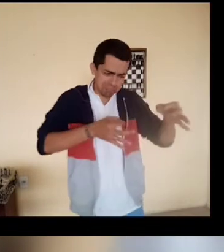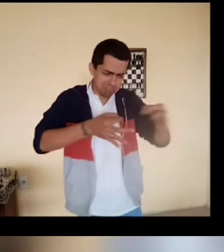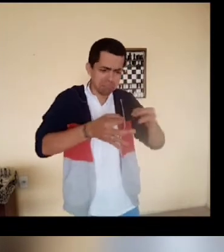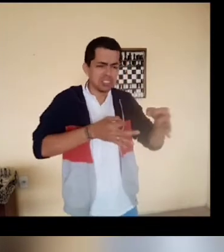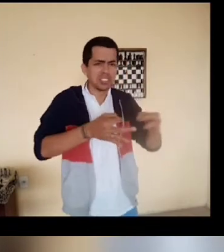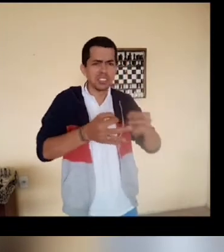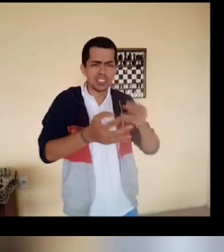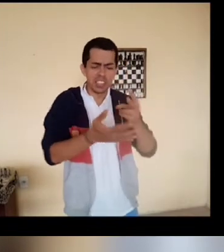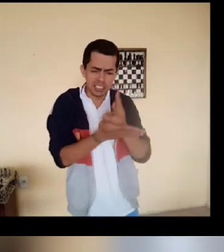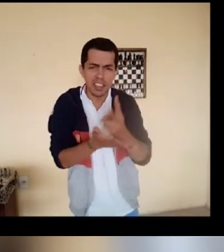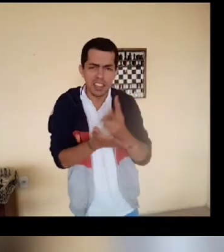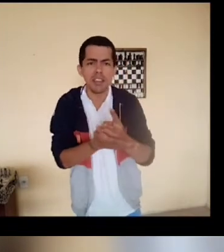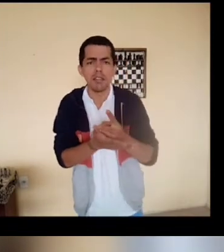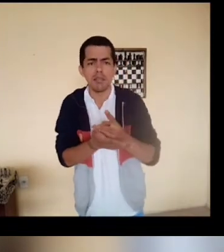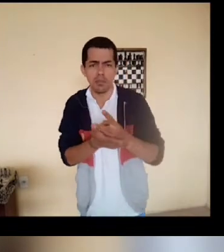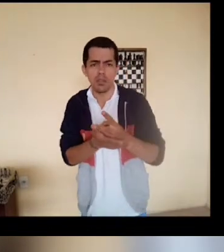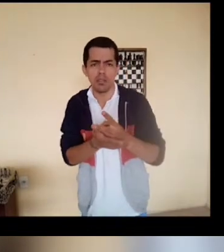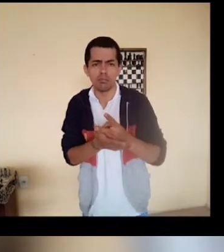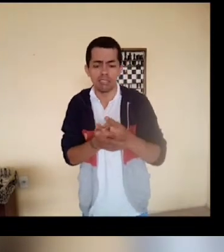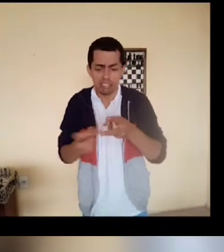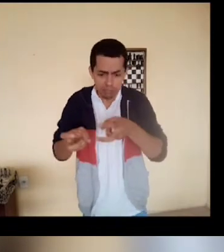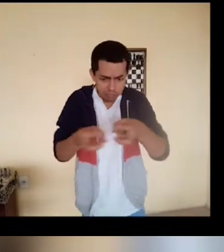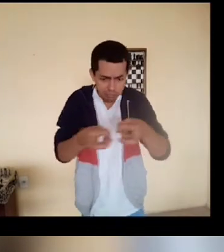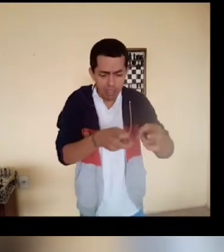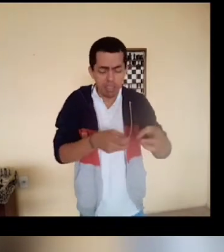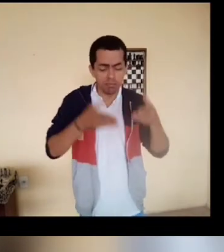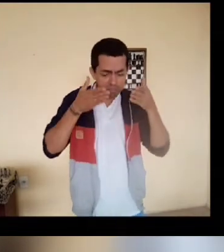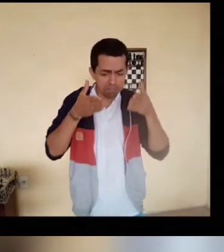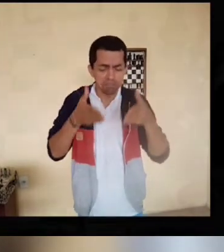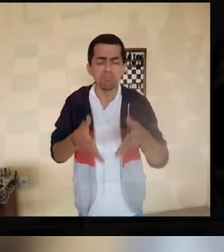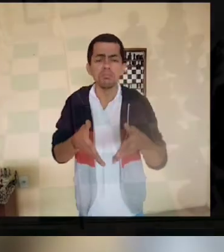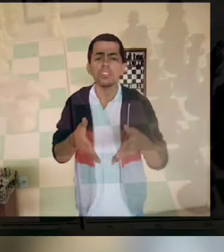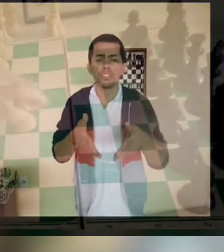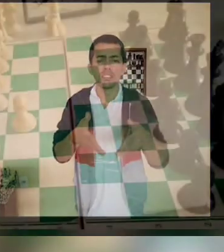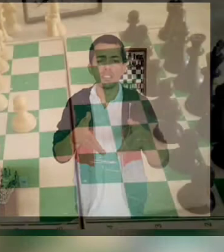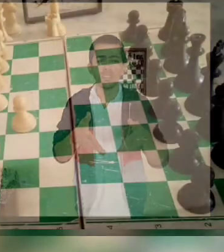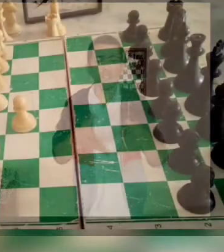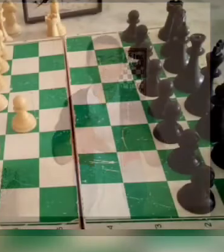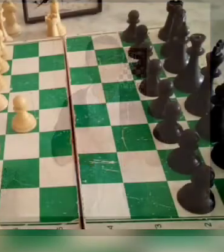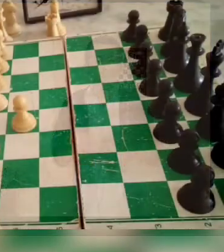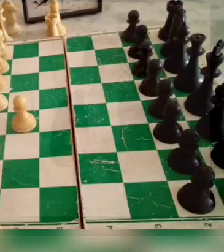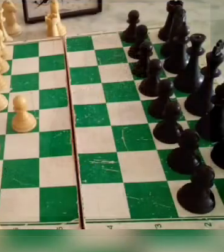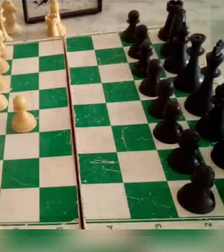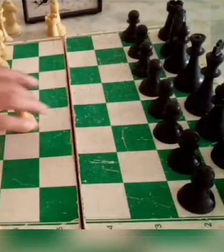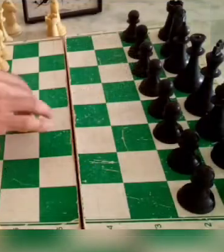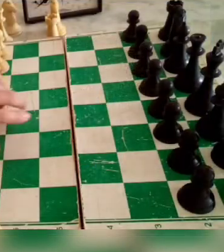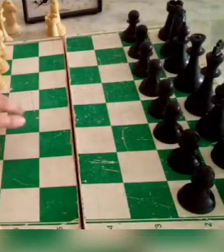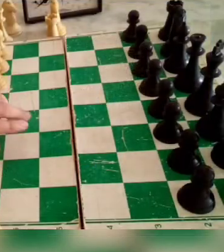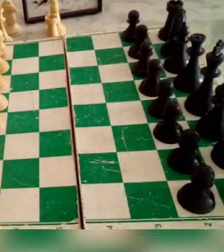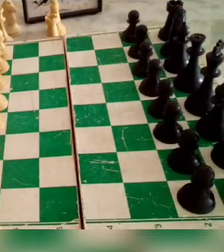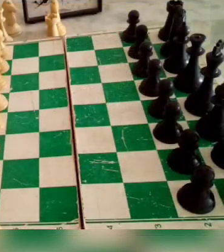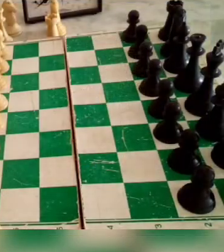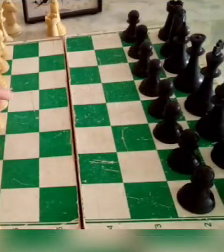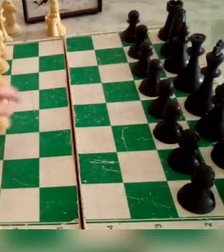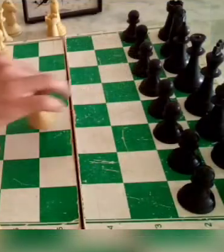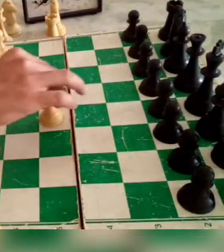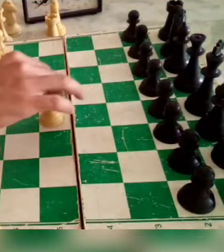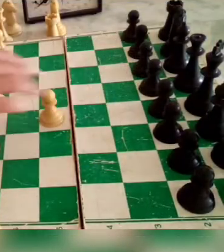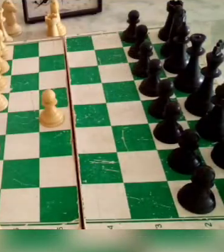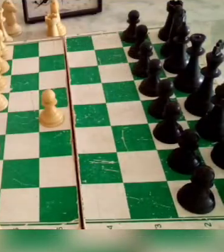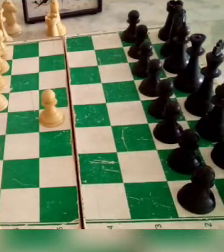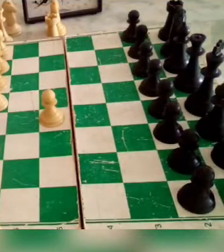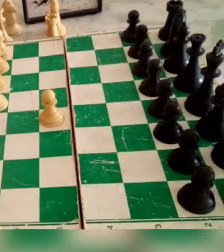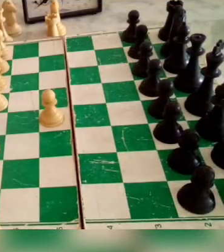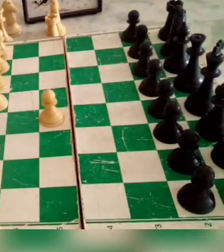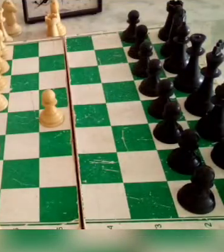muito importante observar e cuidar bem dos seus peões. Sim? Um foco total. Vamos ver aqui outros